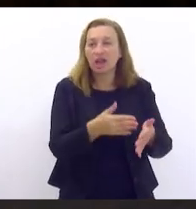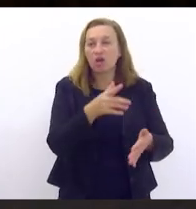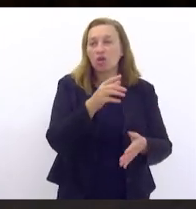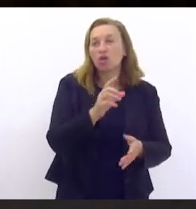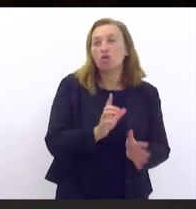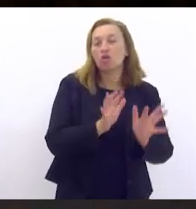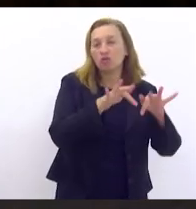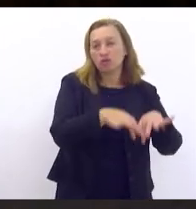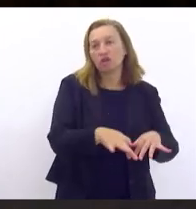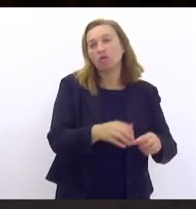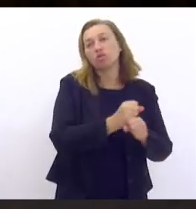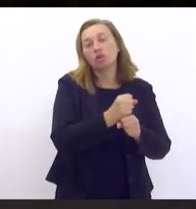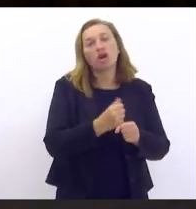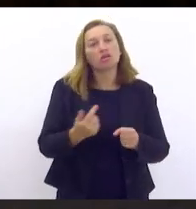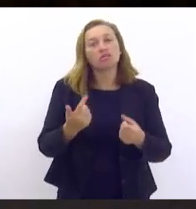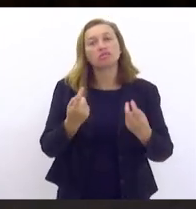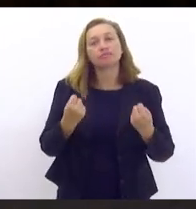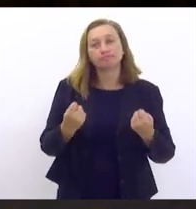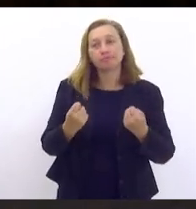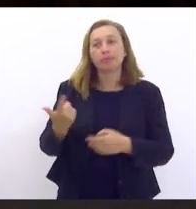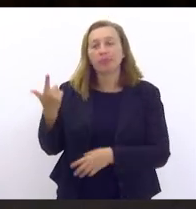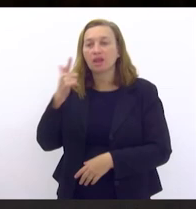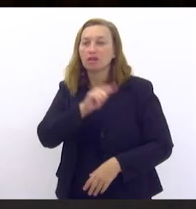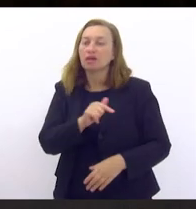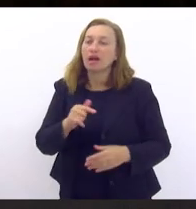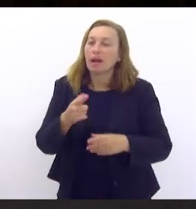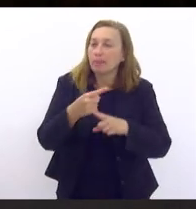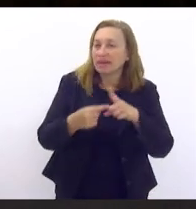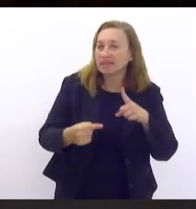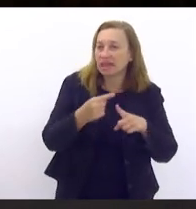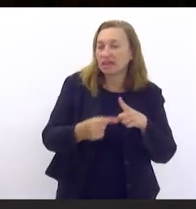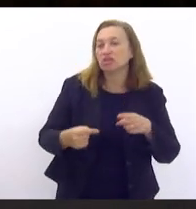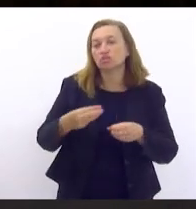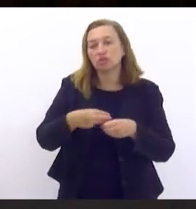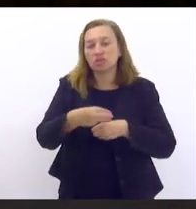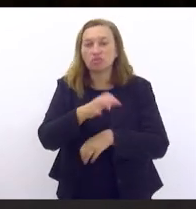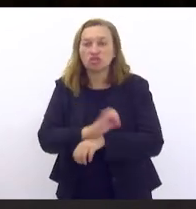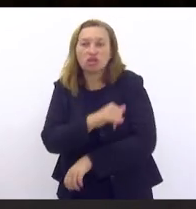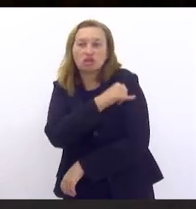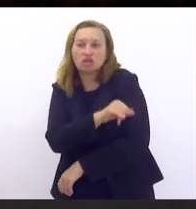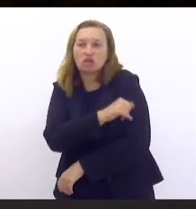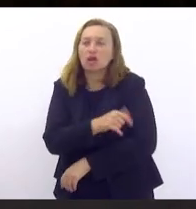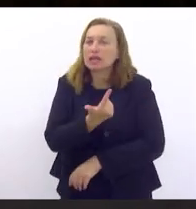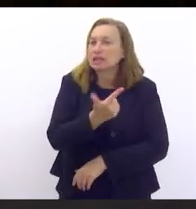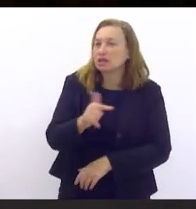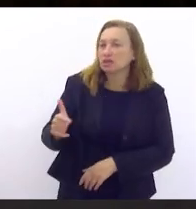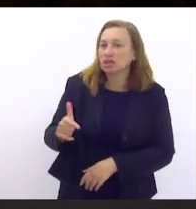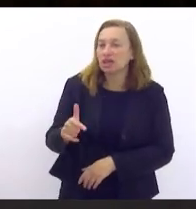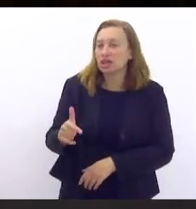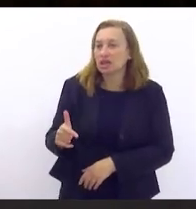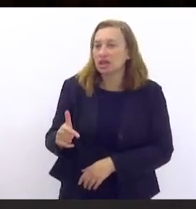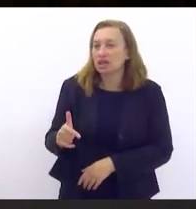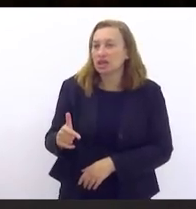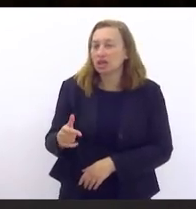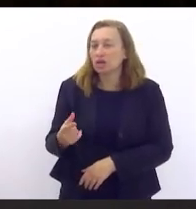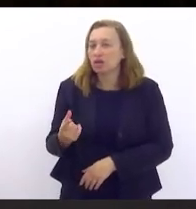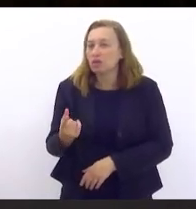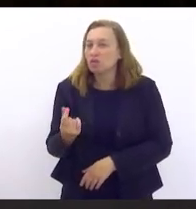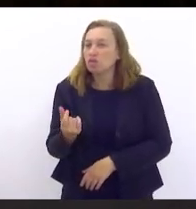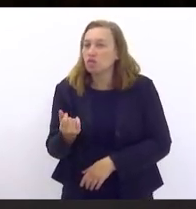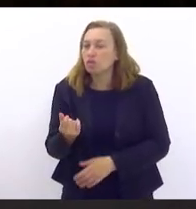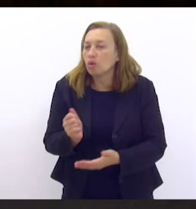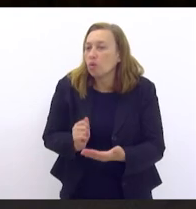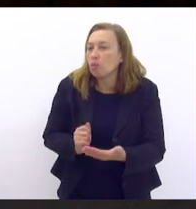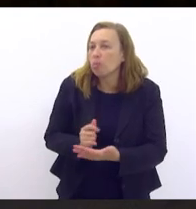consiga mais da metade dos Municípios no estado do Rio de Janeiro Eles não têm a tarifa né